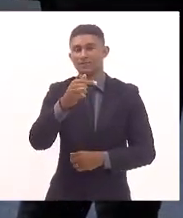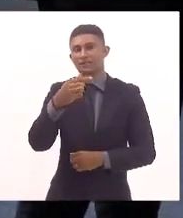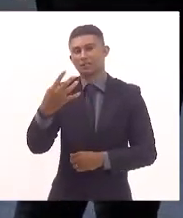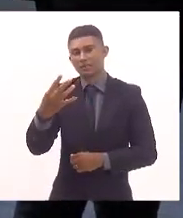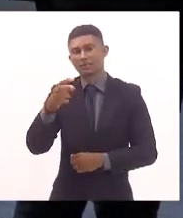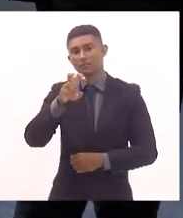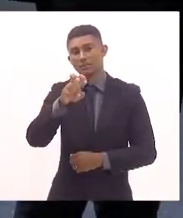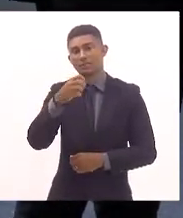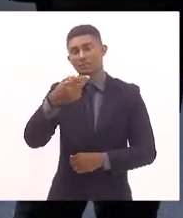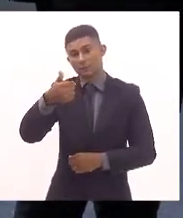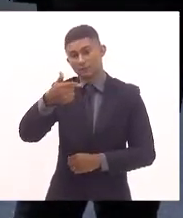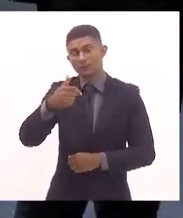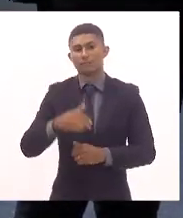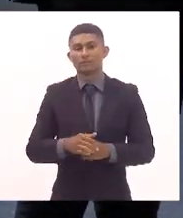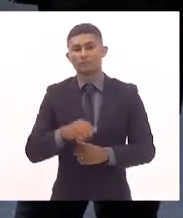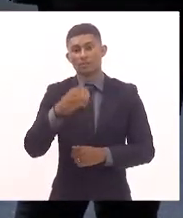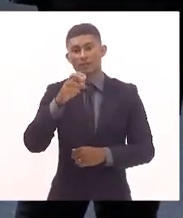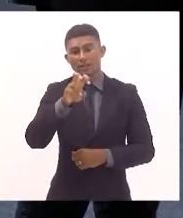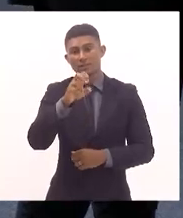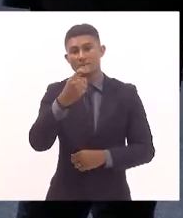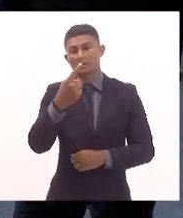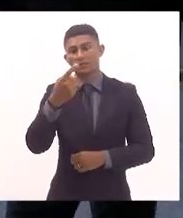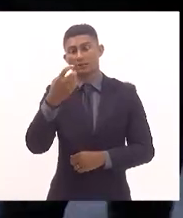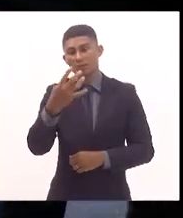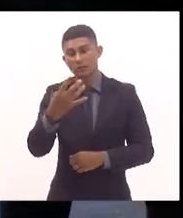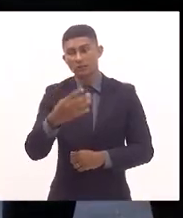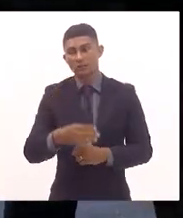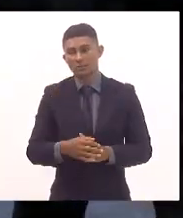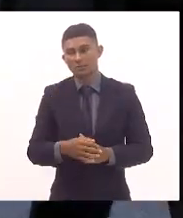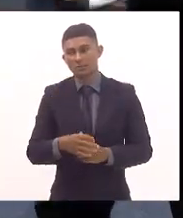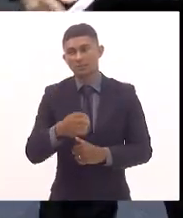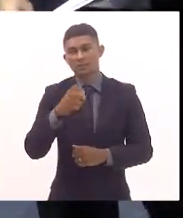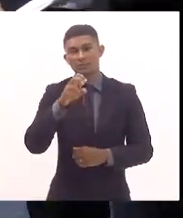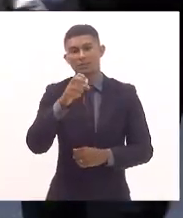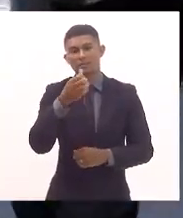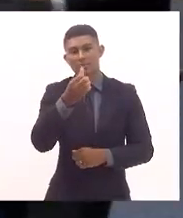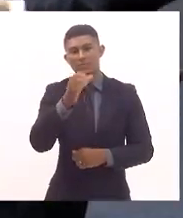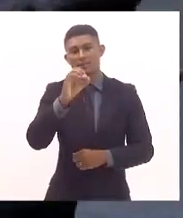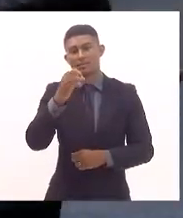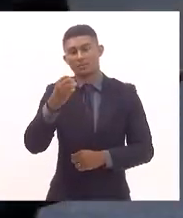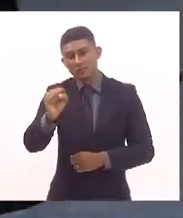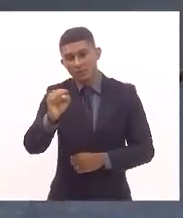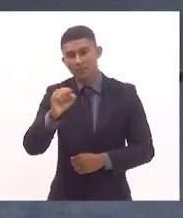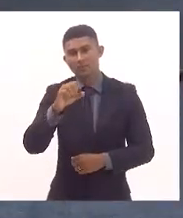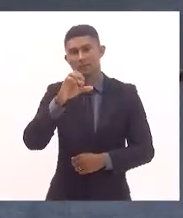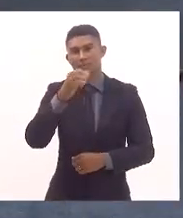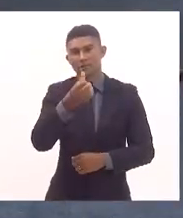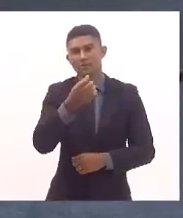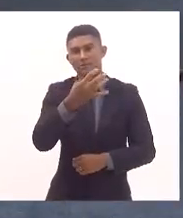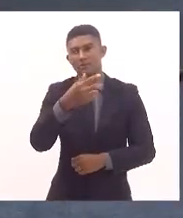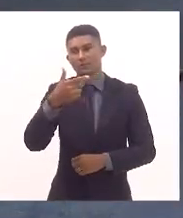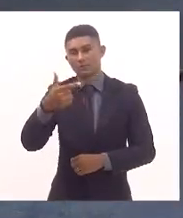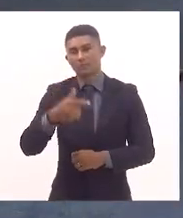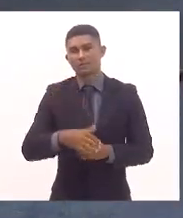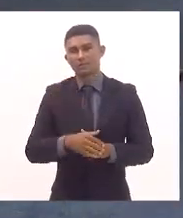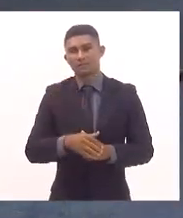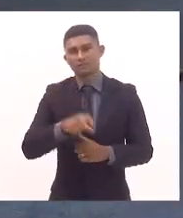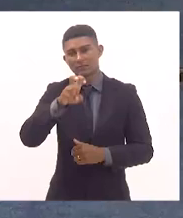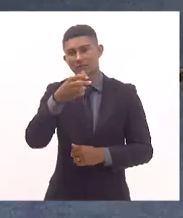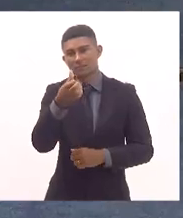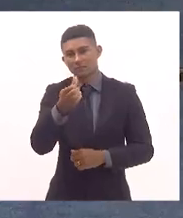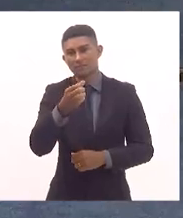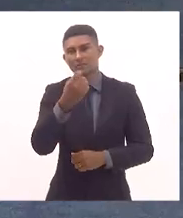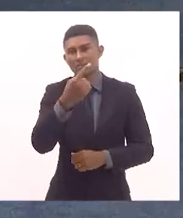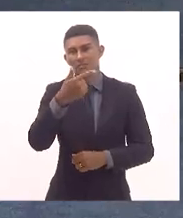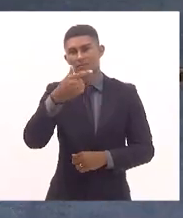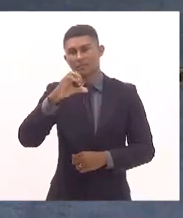474, 512, 514, 516, 585, 608, 642. Números 56,